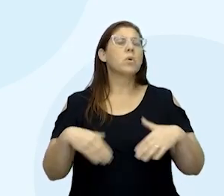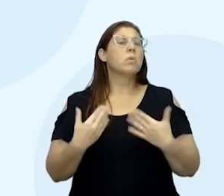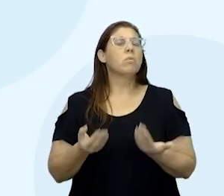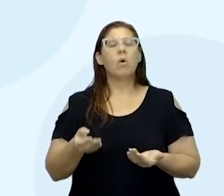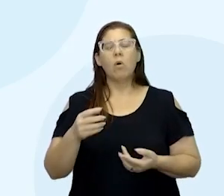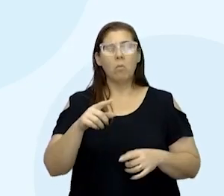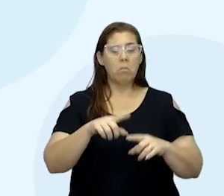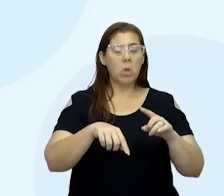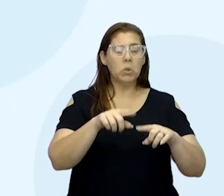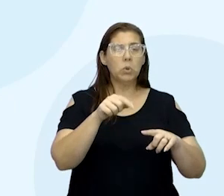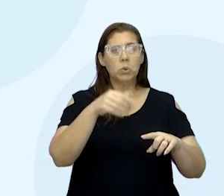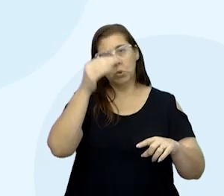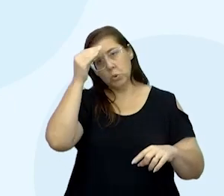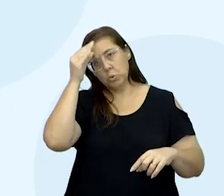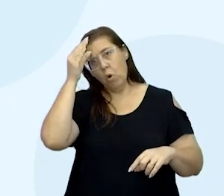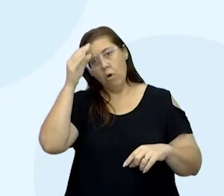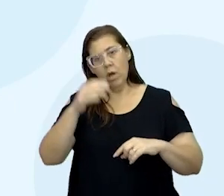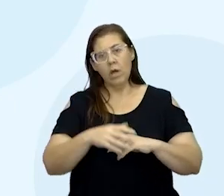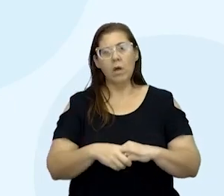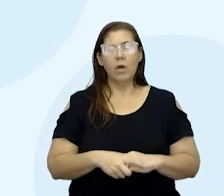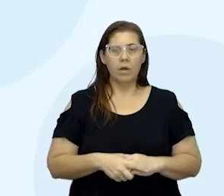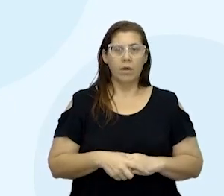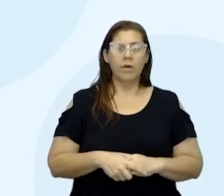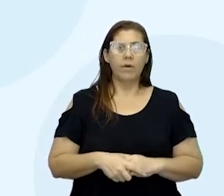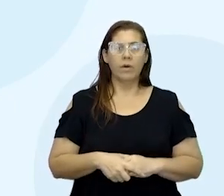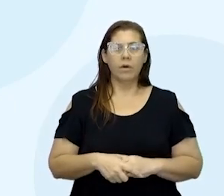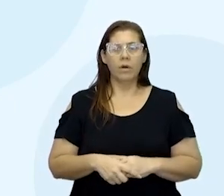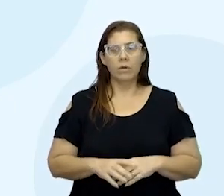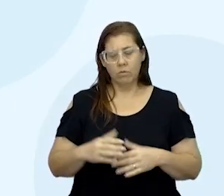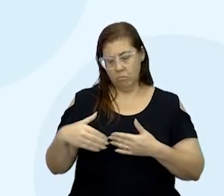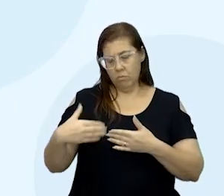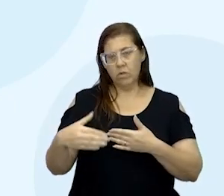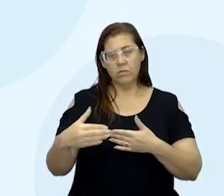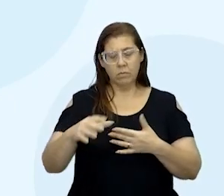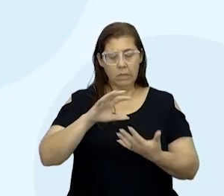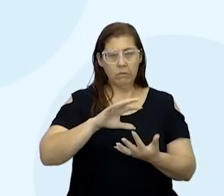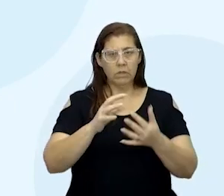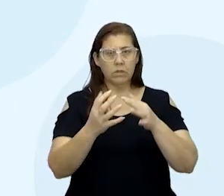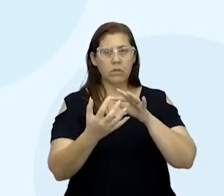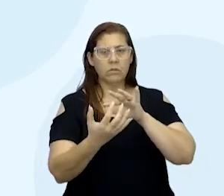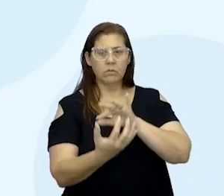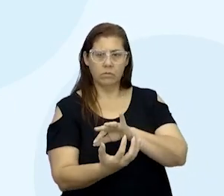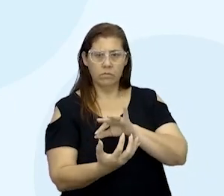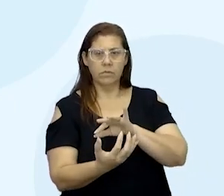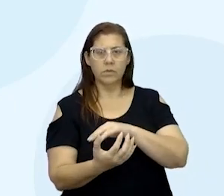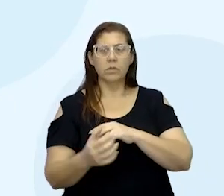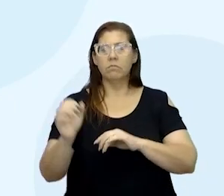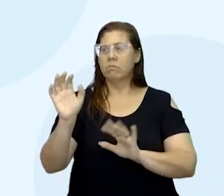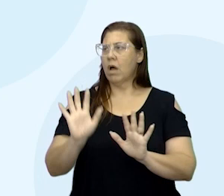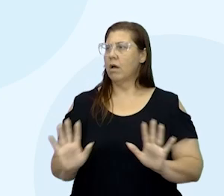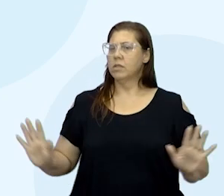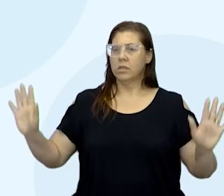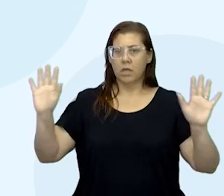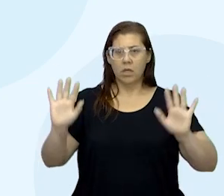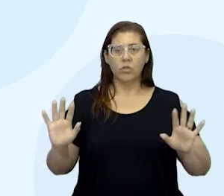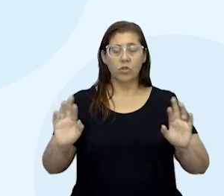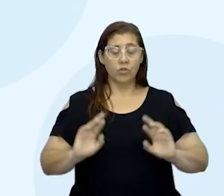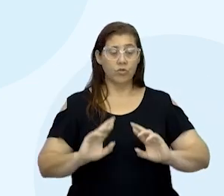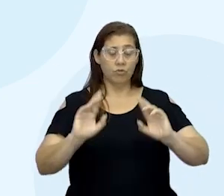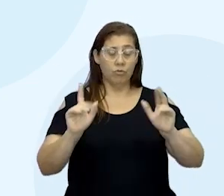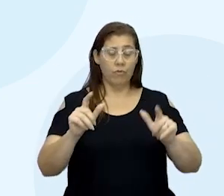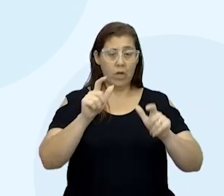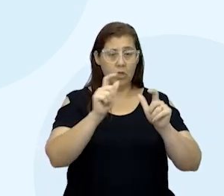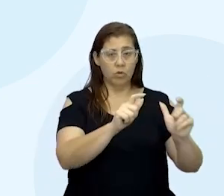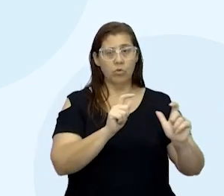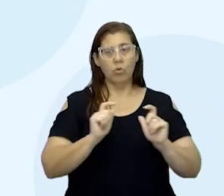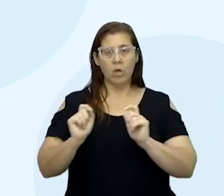nossos objetos de conhecimento? Os processos de transformação da paisagem em diferentes sociedades e